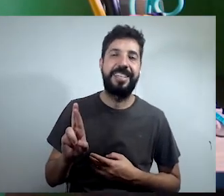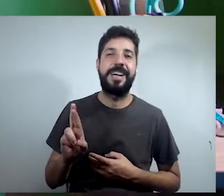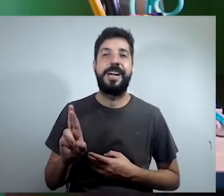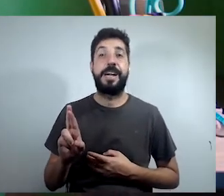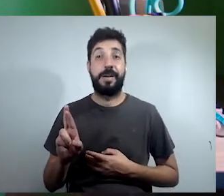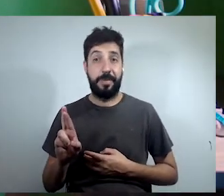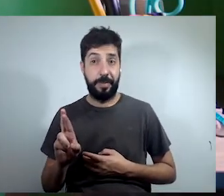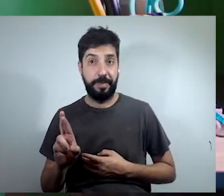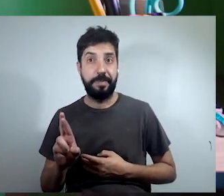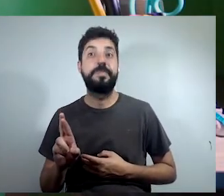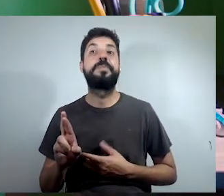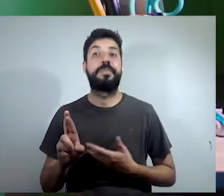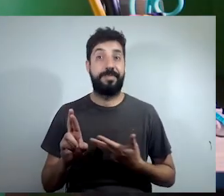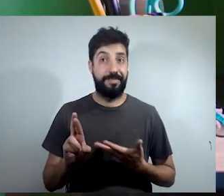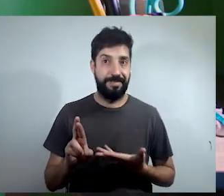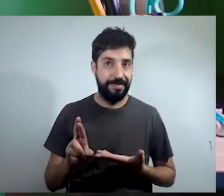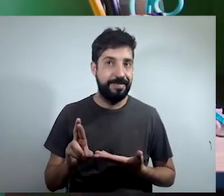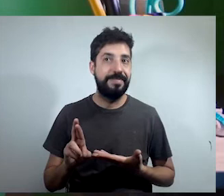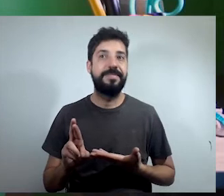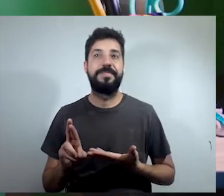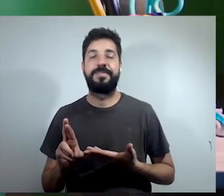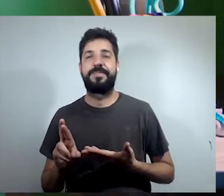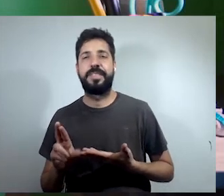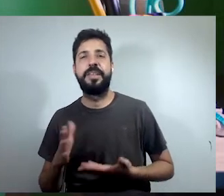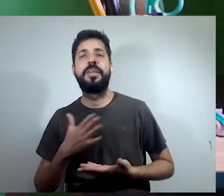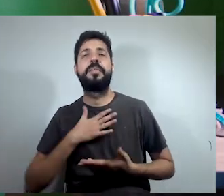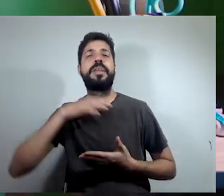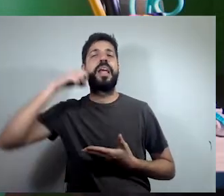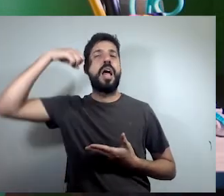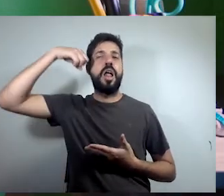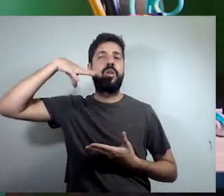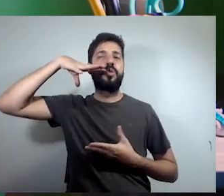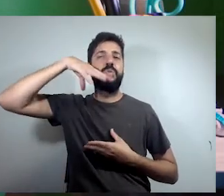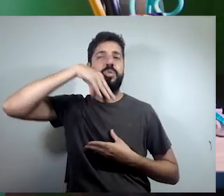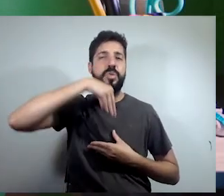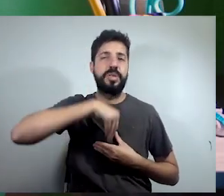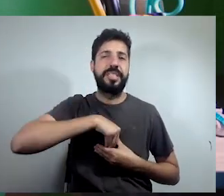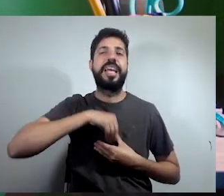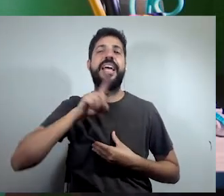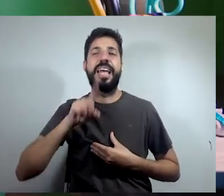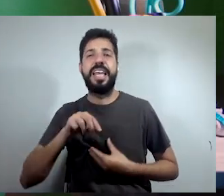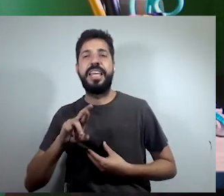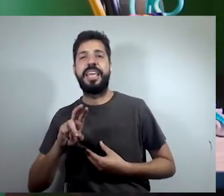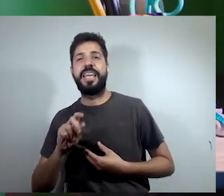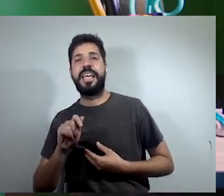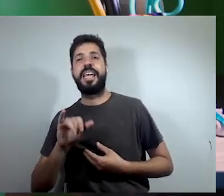laser. De raio laser. Minha luz é de raio